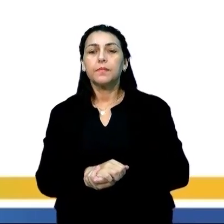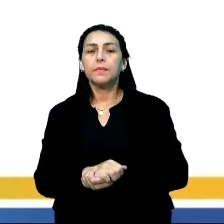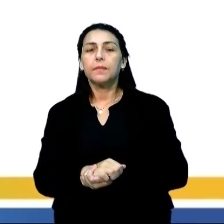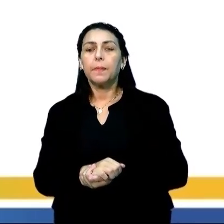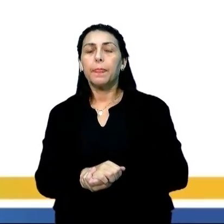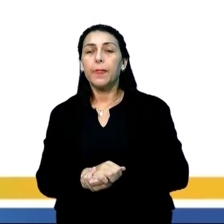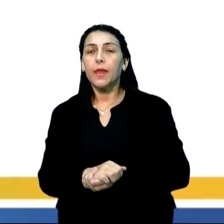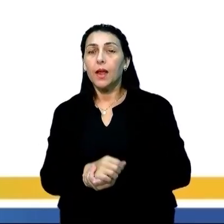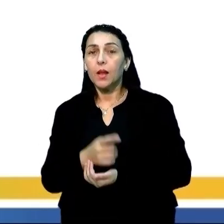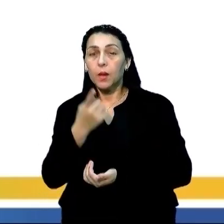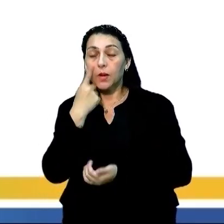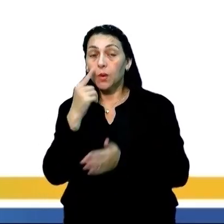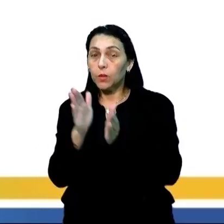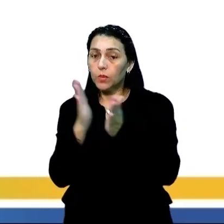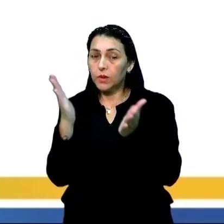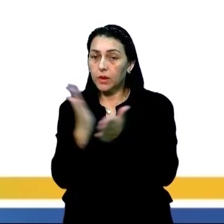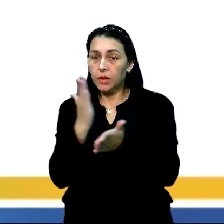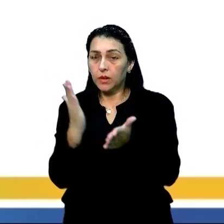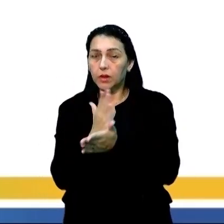Olha aí, questão do livro.